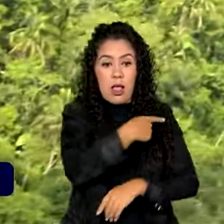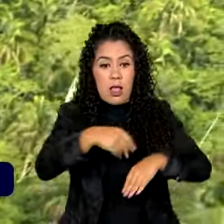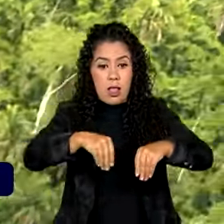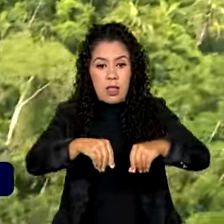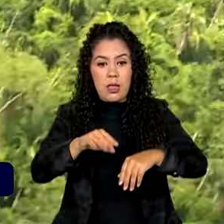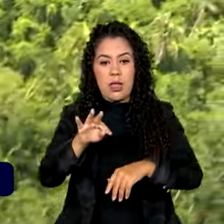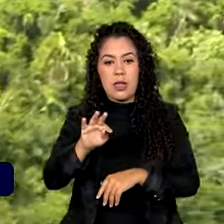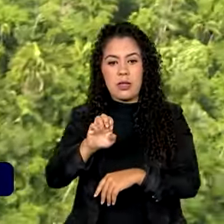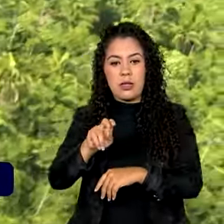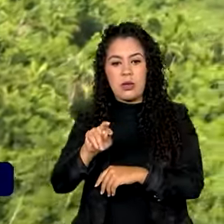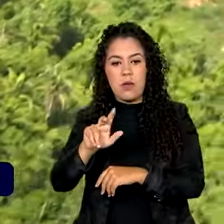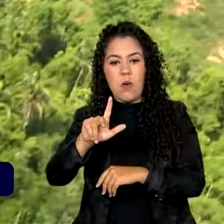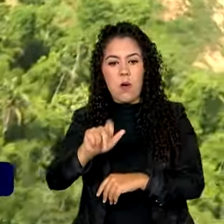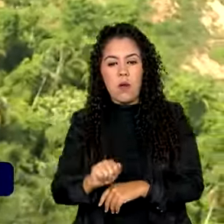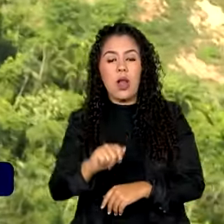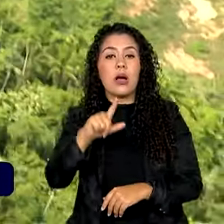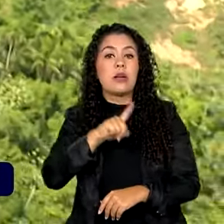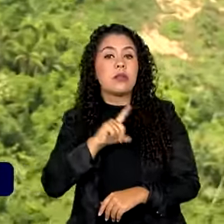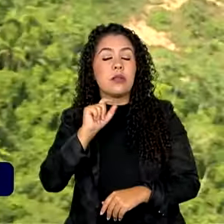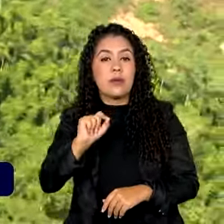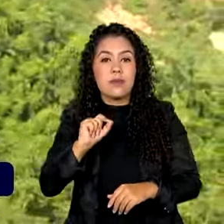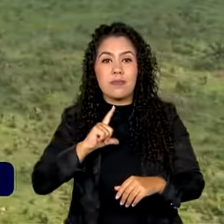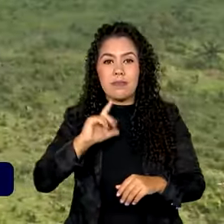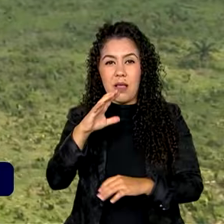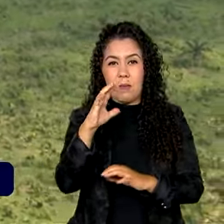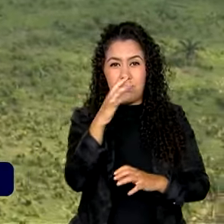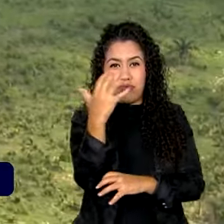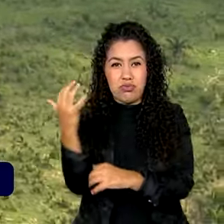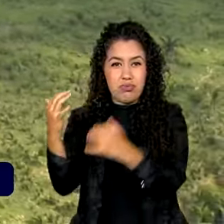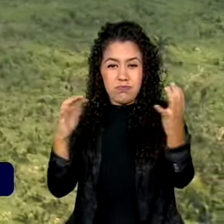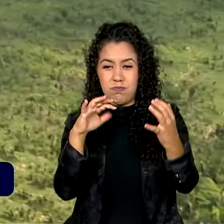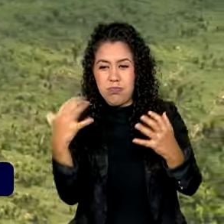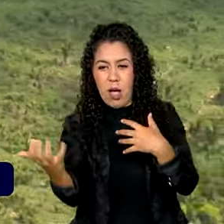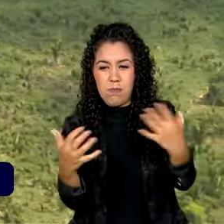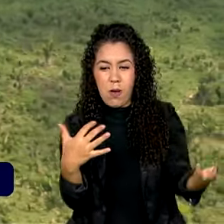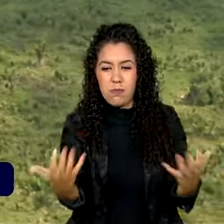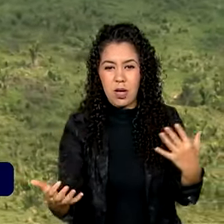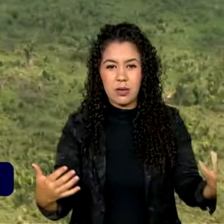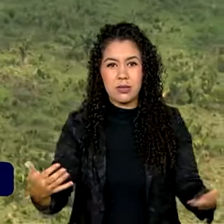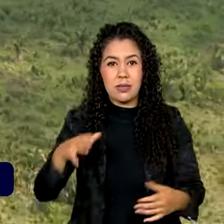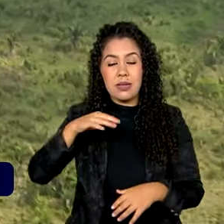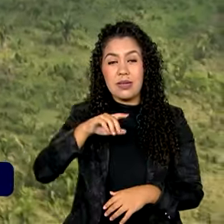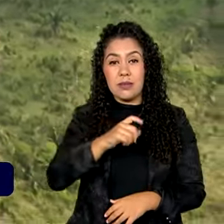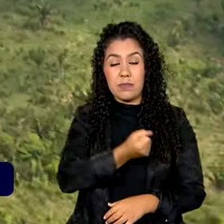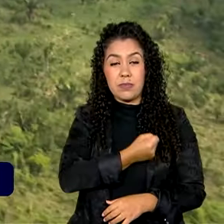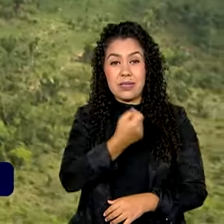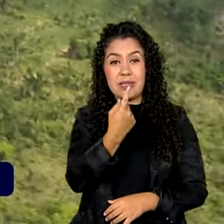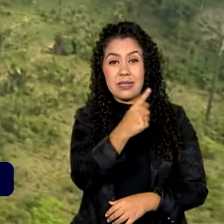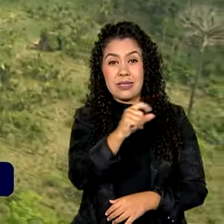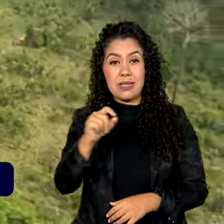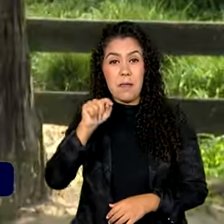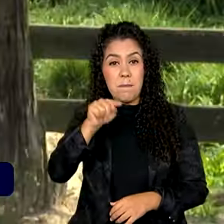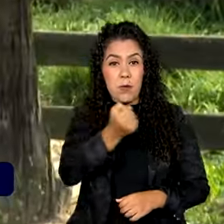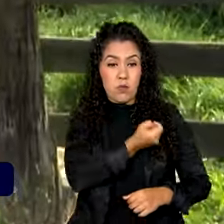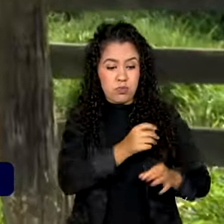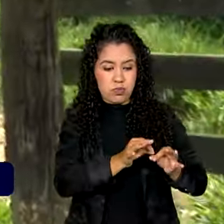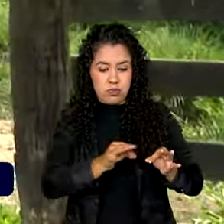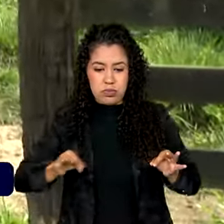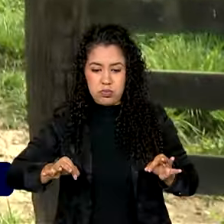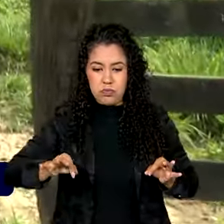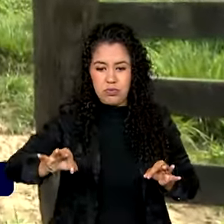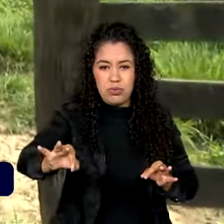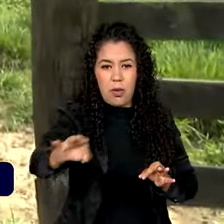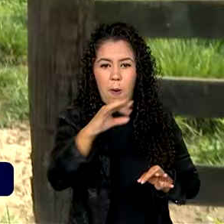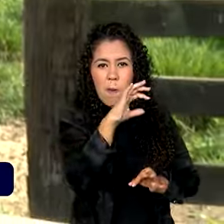maior índice de desmatamento da Amazônia Legal, com mais de 100 mil hectares de florestas desmatados, dos